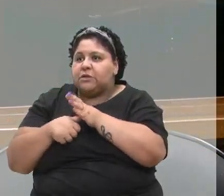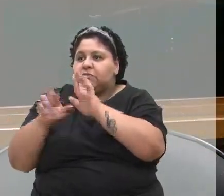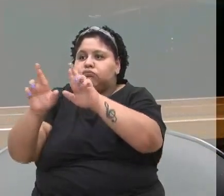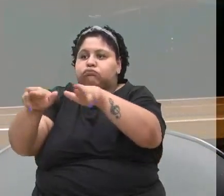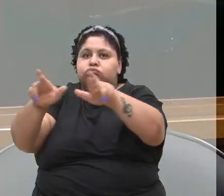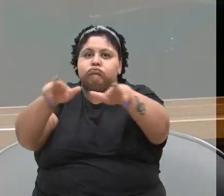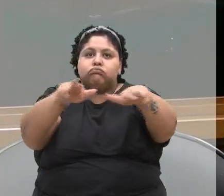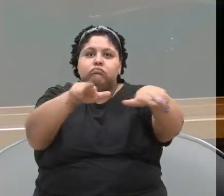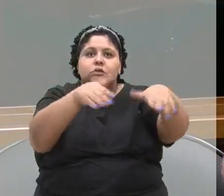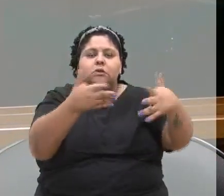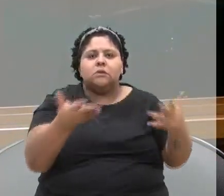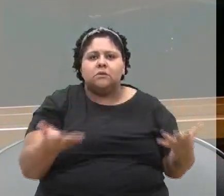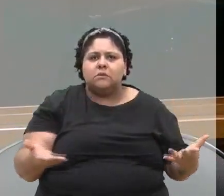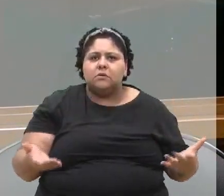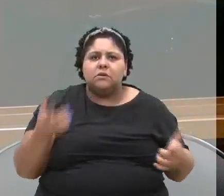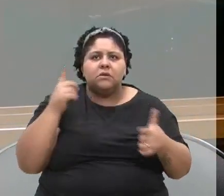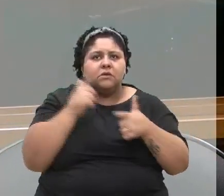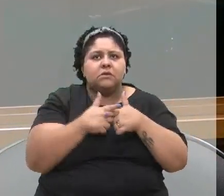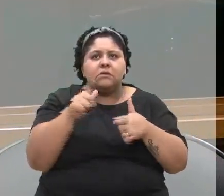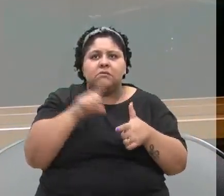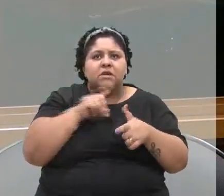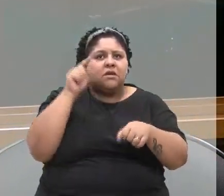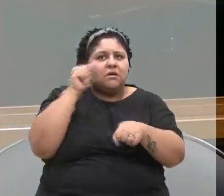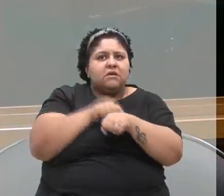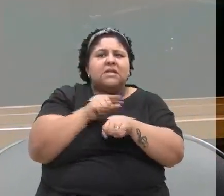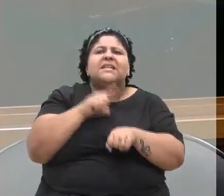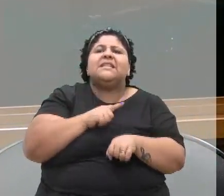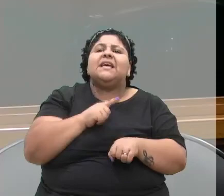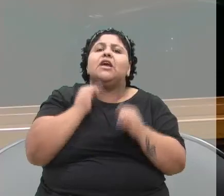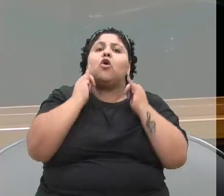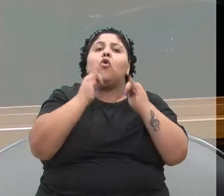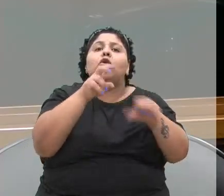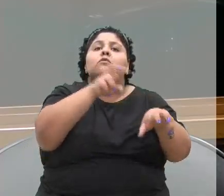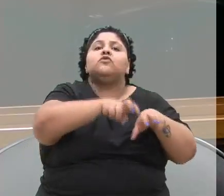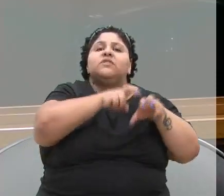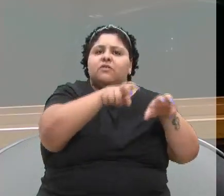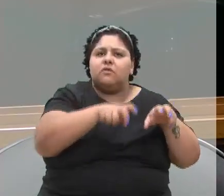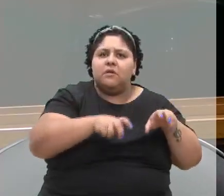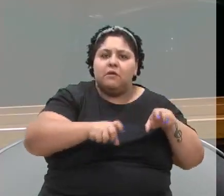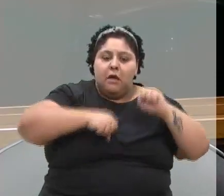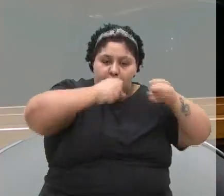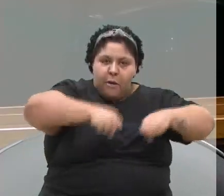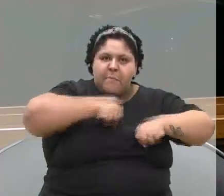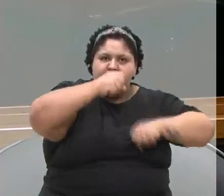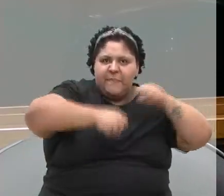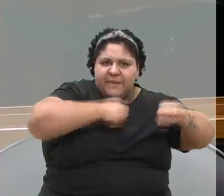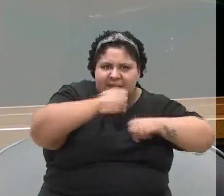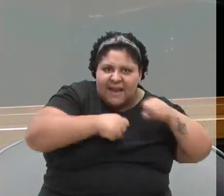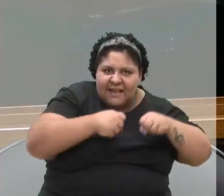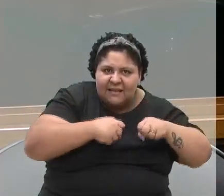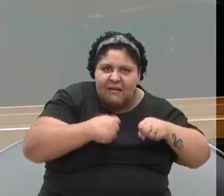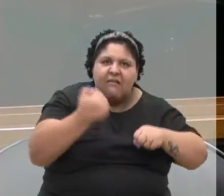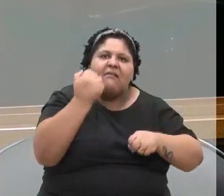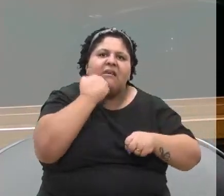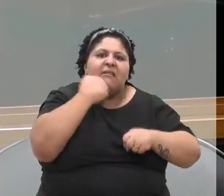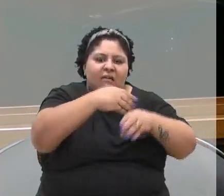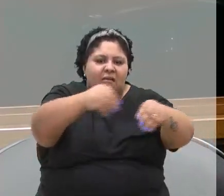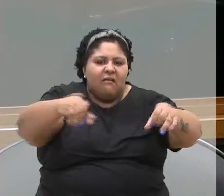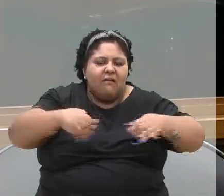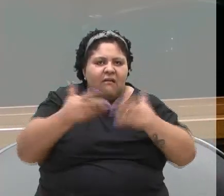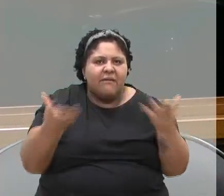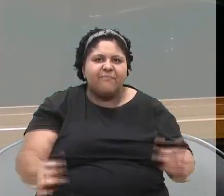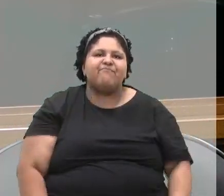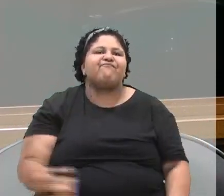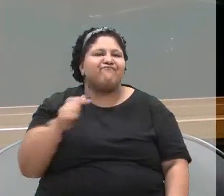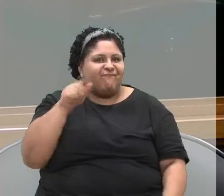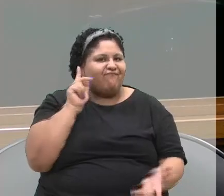lugar mais distante. Porque não tem ônibus no interior. Como é que faz? De bicicleta no meio dos cascalhos? Então, é essa a